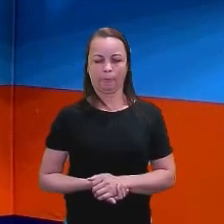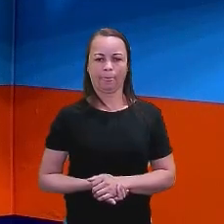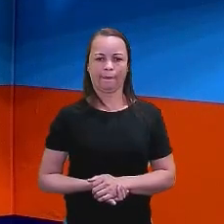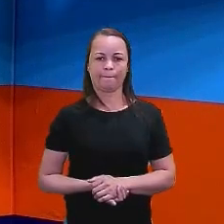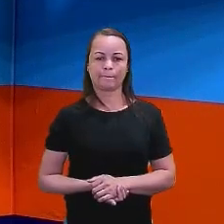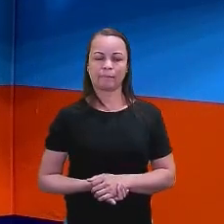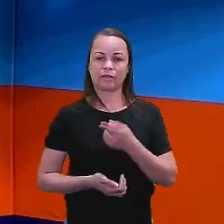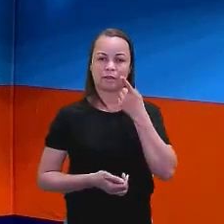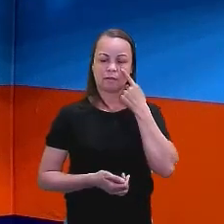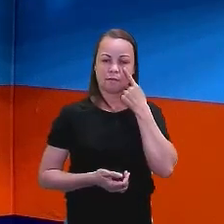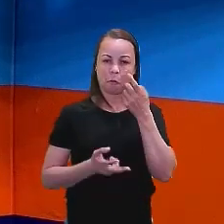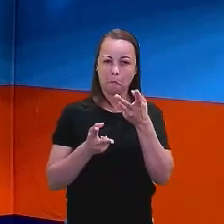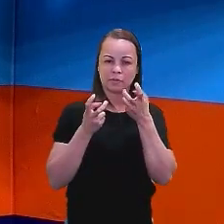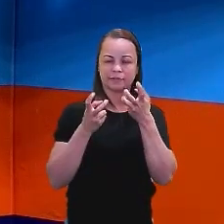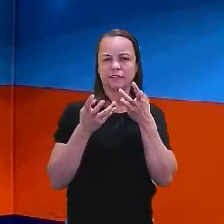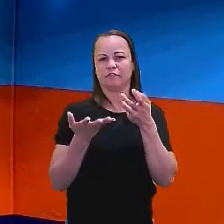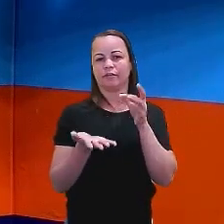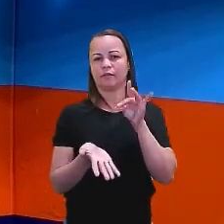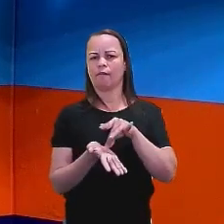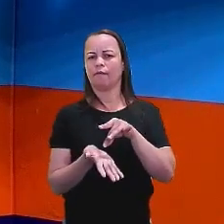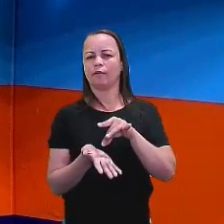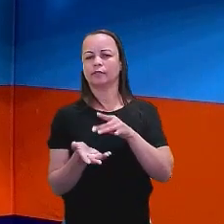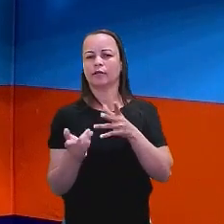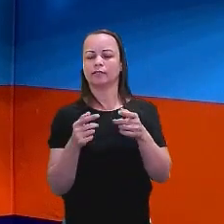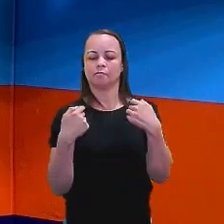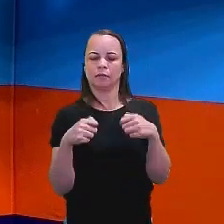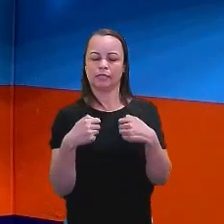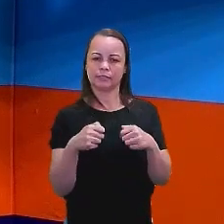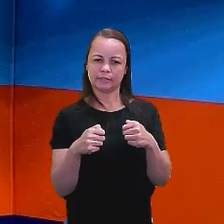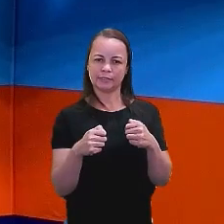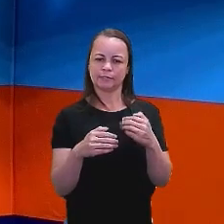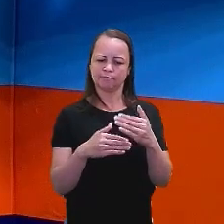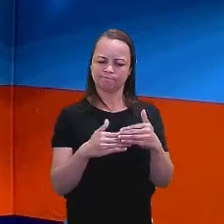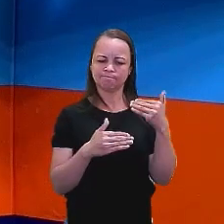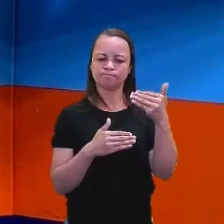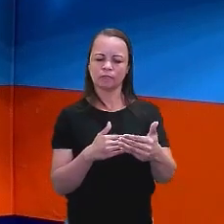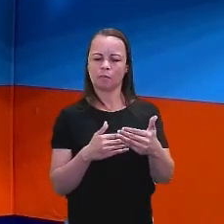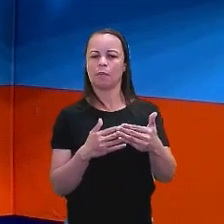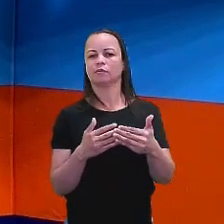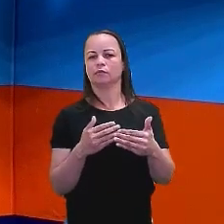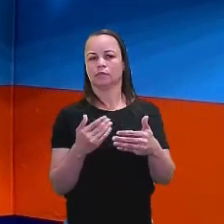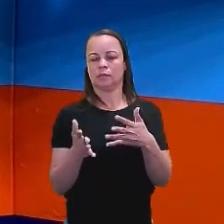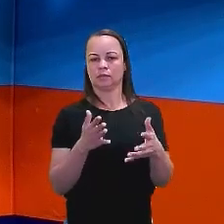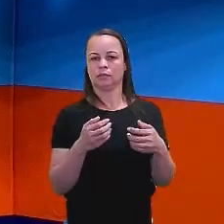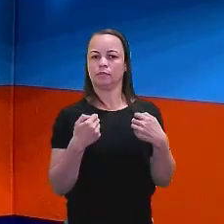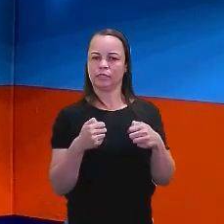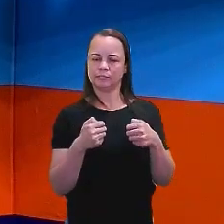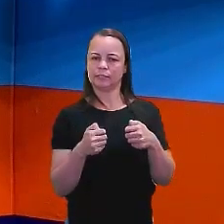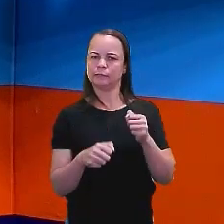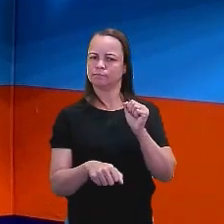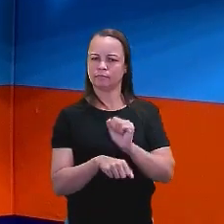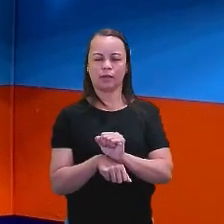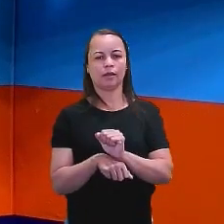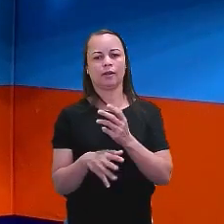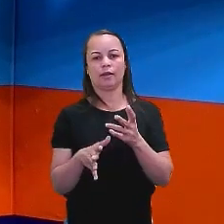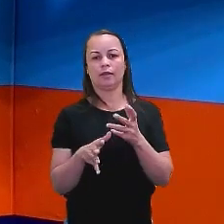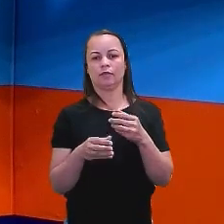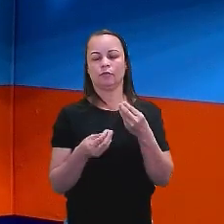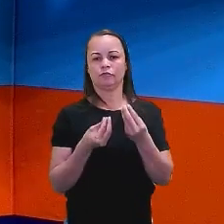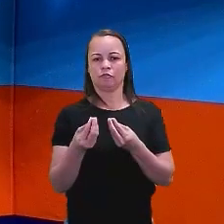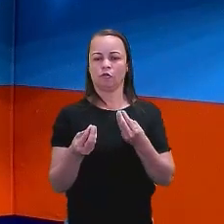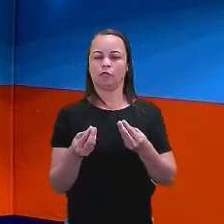realidade, ela precisa ser ultrapassada, precisa ser superada, e uma das formas